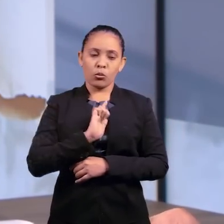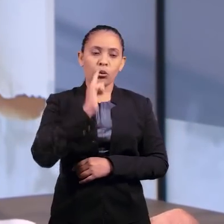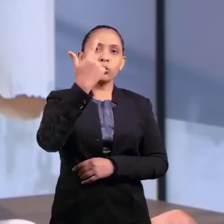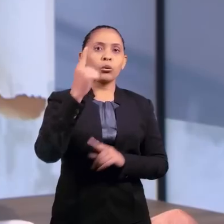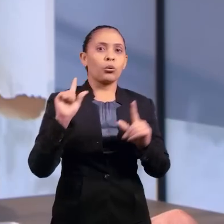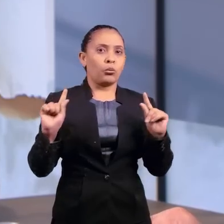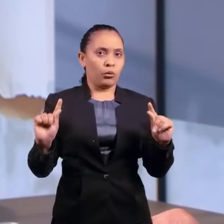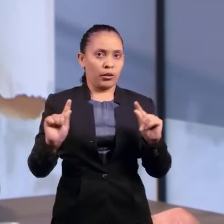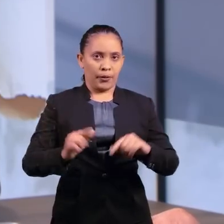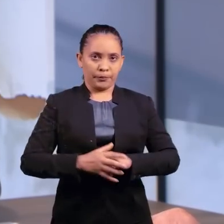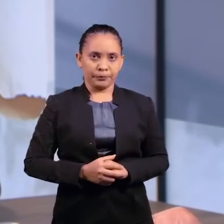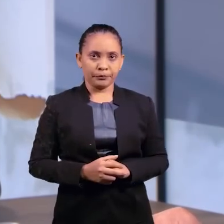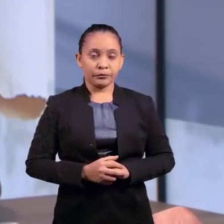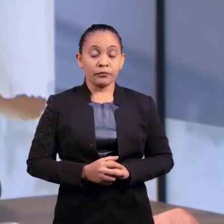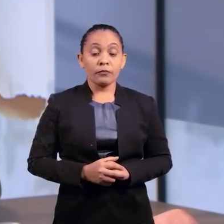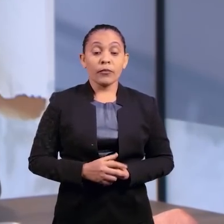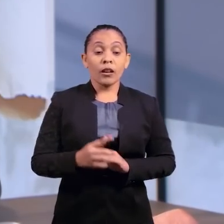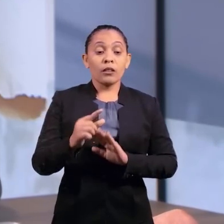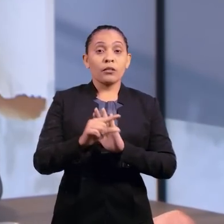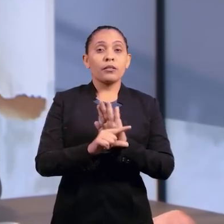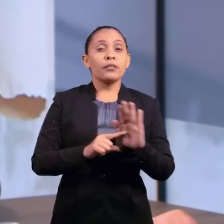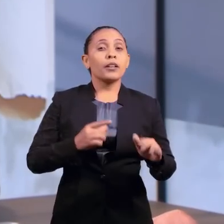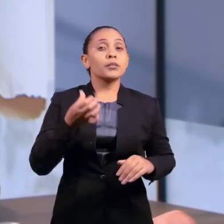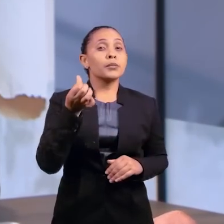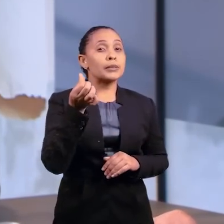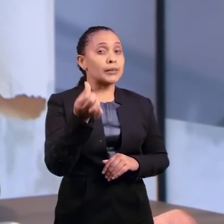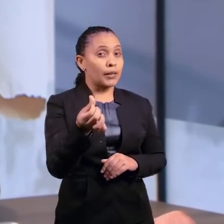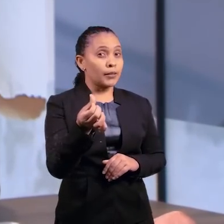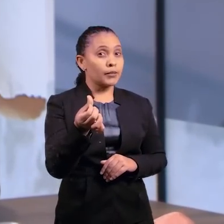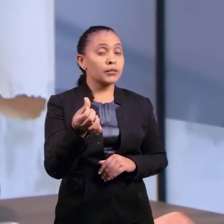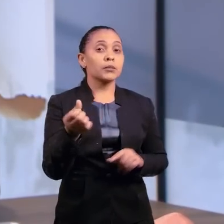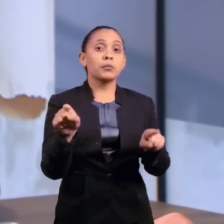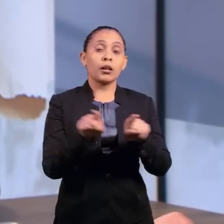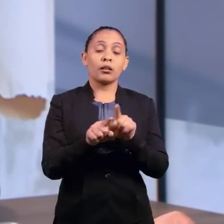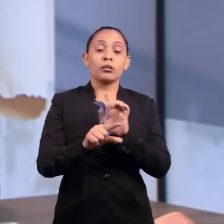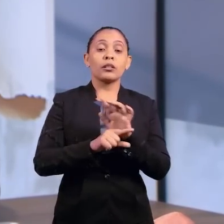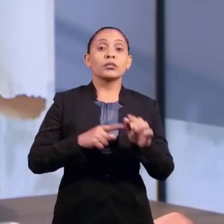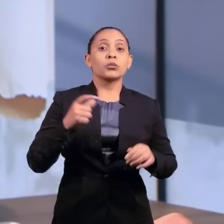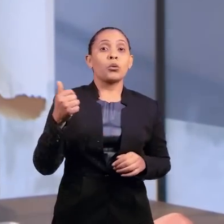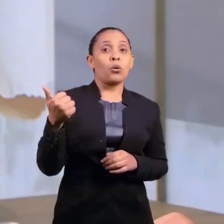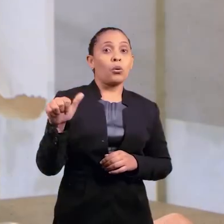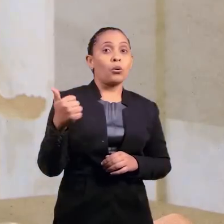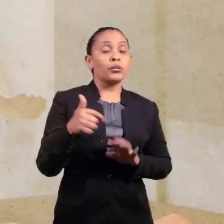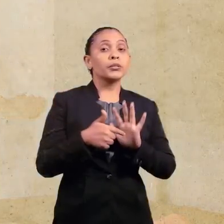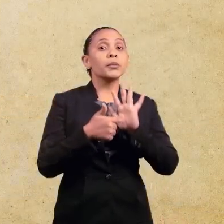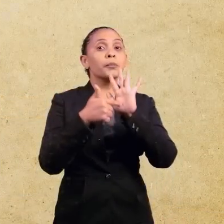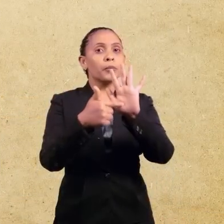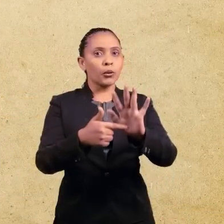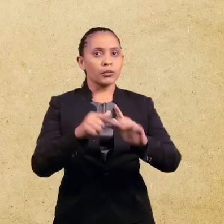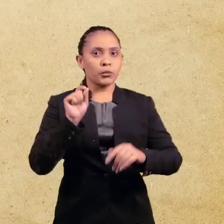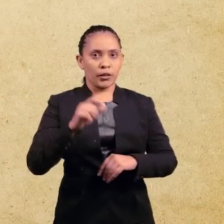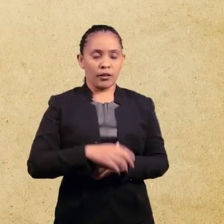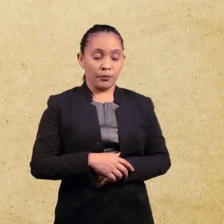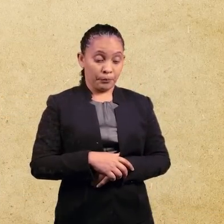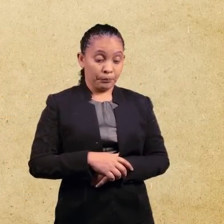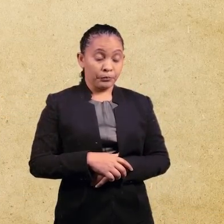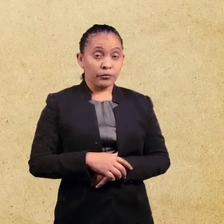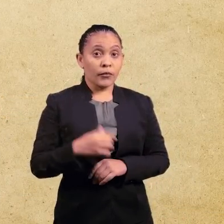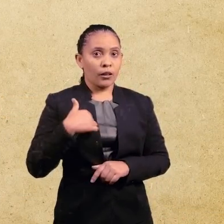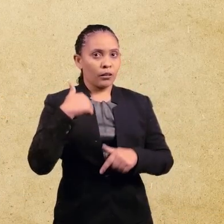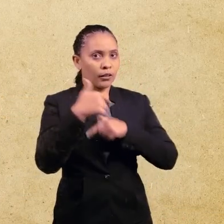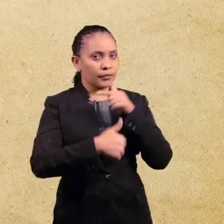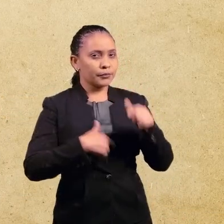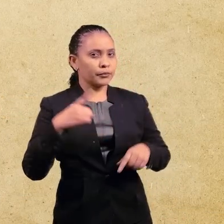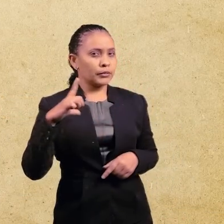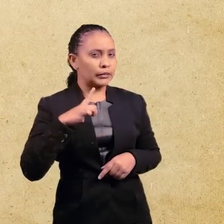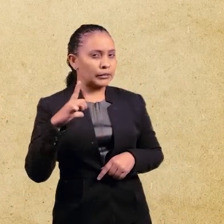outra coisa, esse é no verso 6 que eu acabei de falar. No verso 11, ele diz assim: o trabalho da sua alma